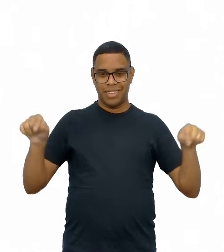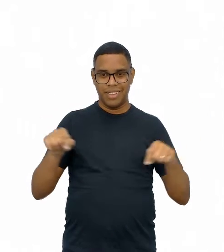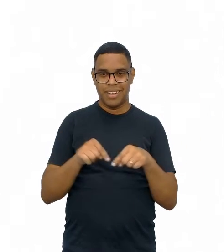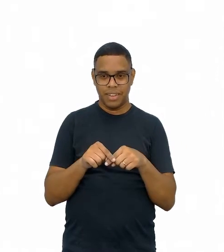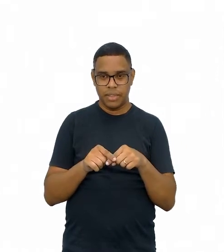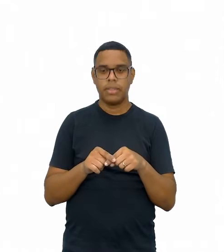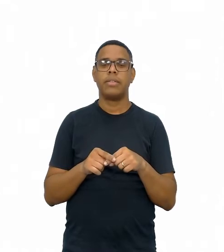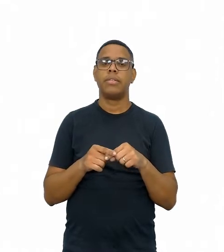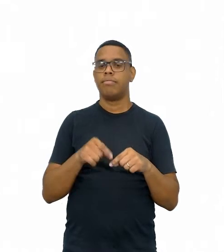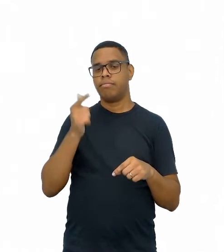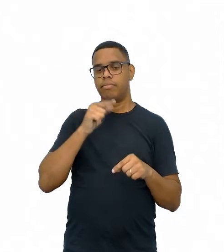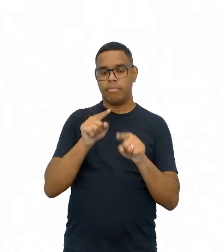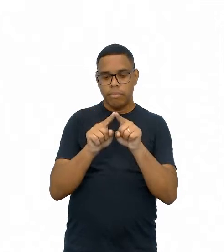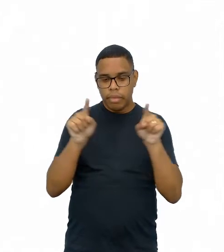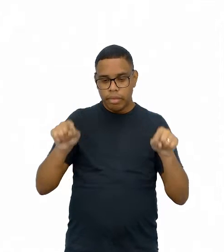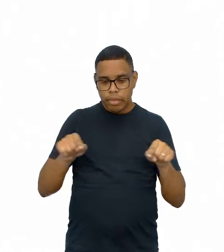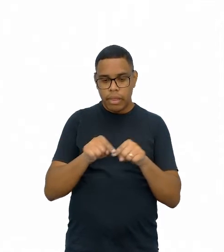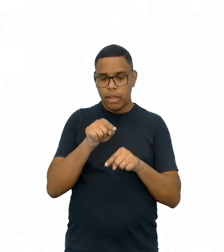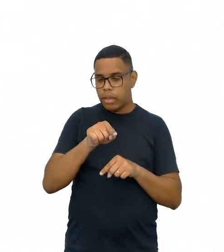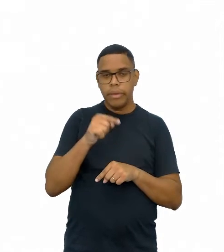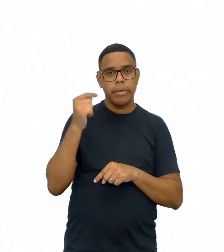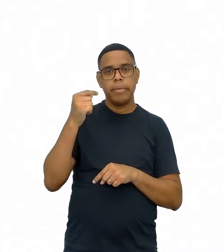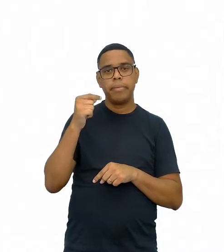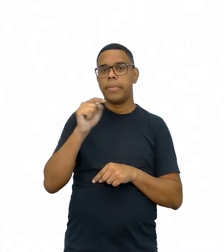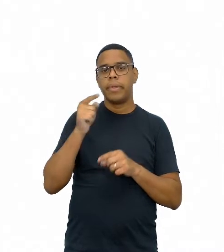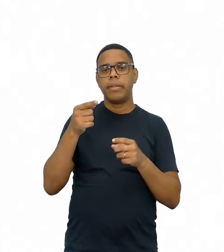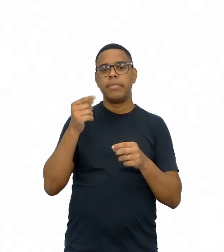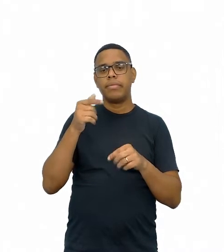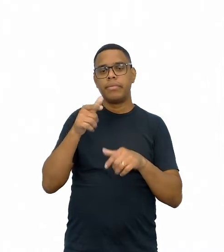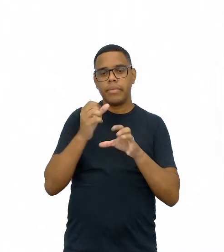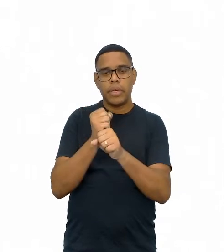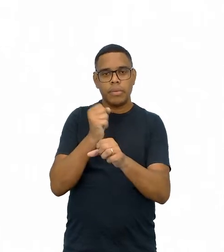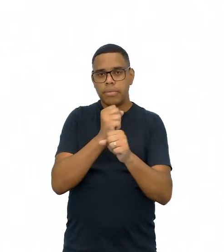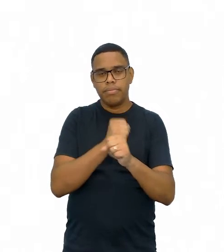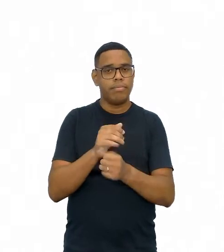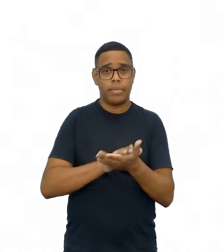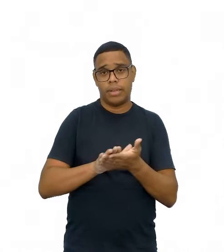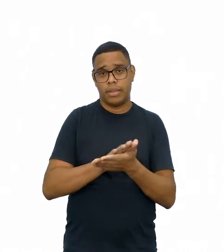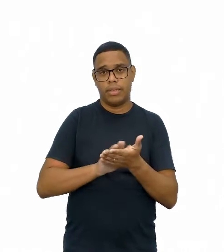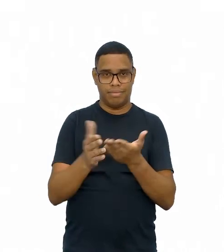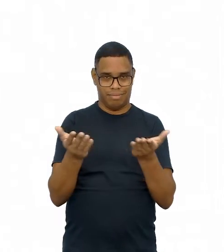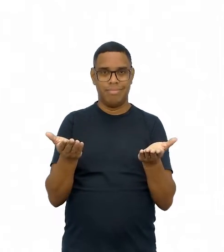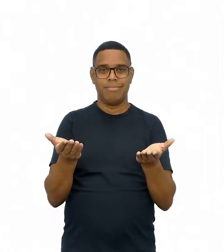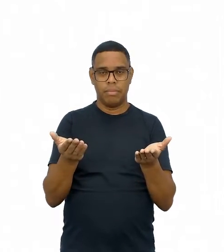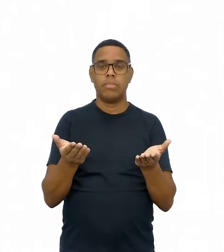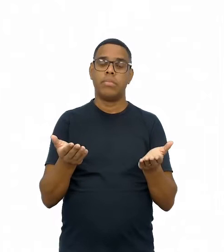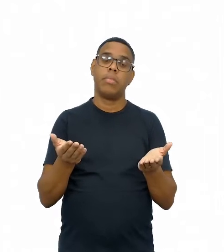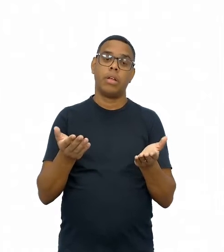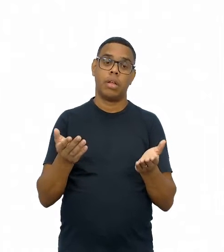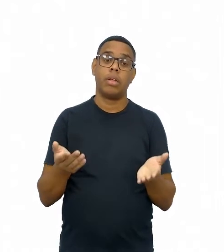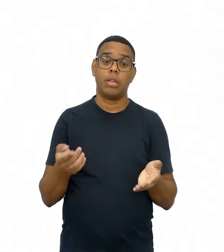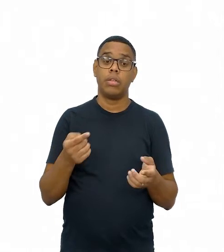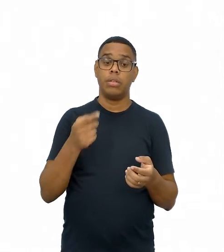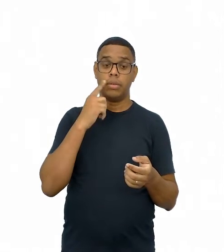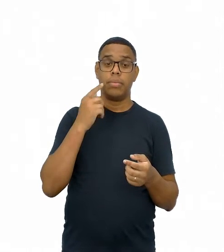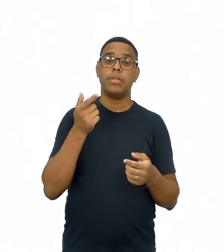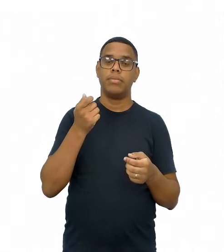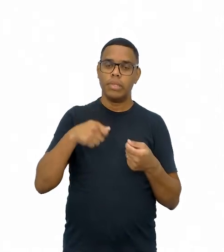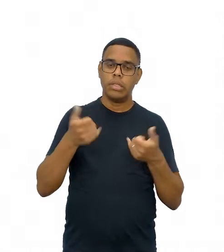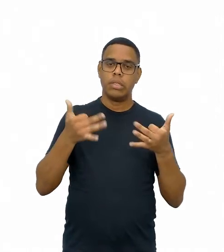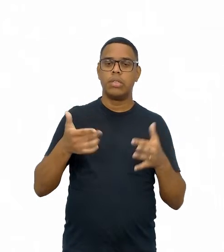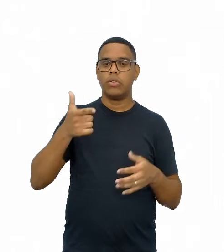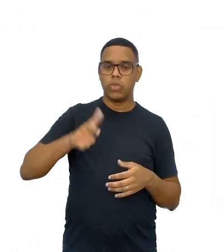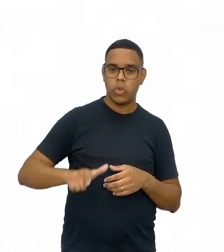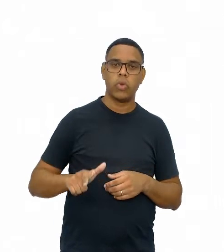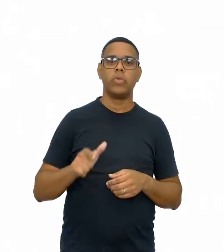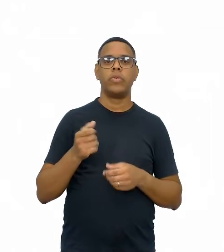e aí ele não se preocupou com o valor que poderia ser pago por metro quadrado. percebe? Aí já é um indício de retomada, que